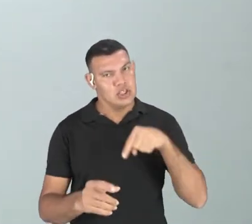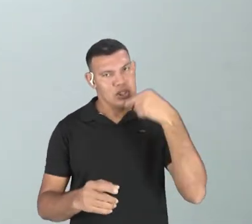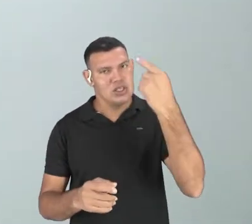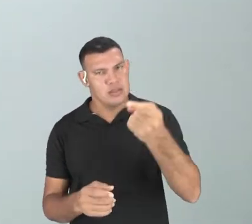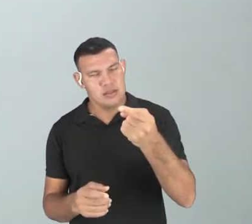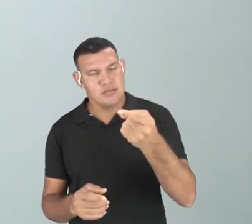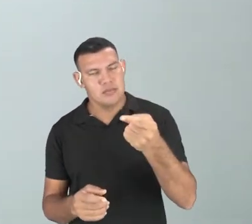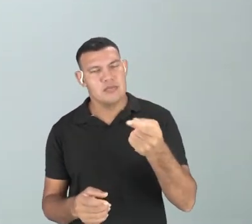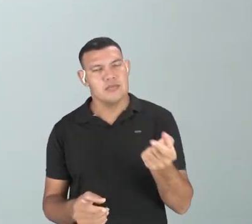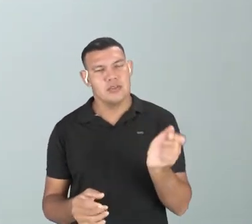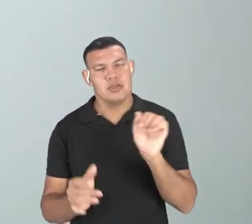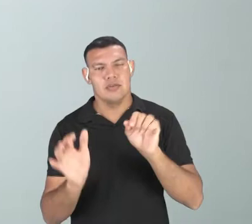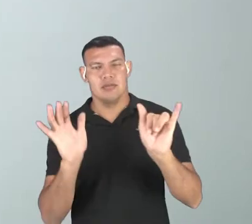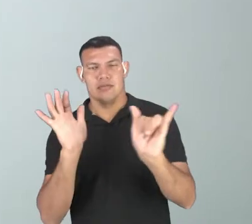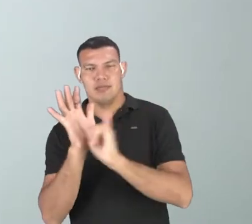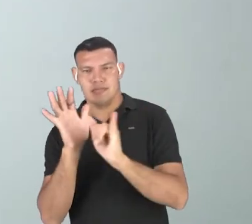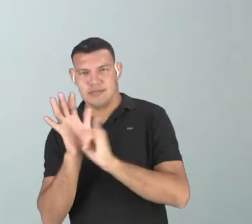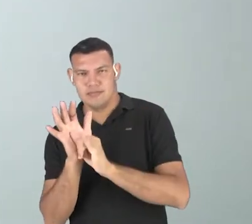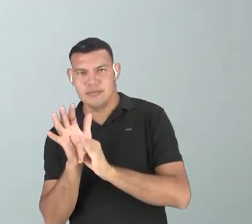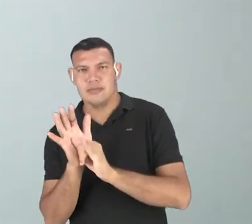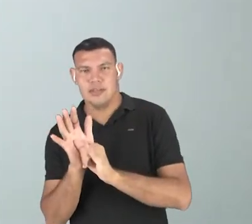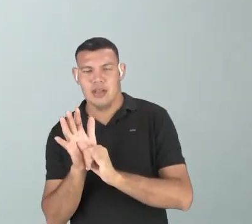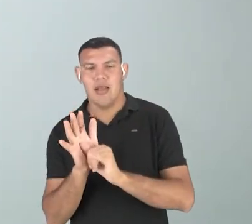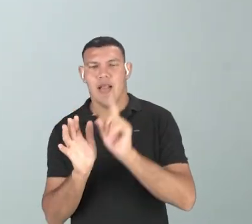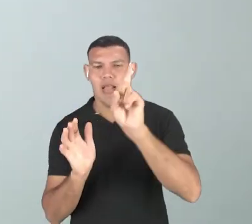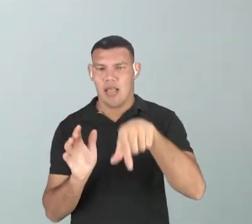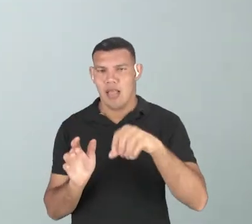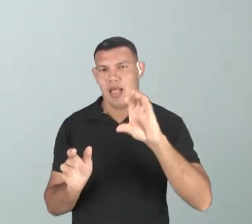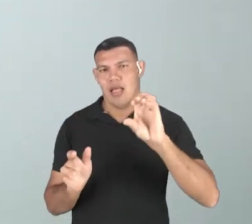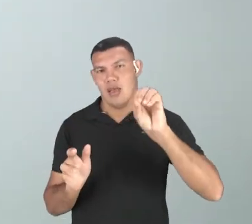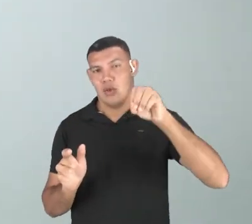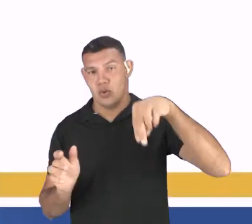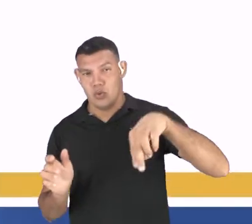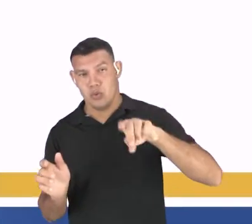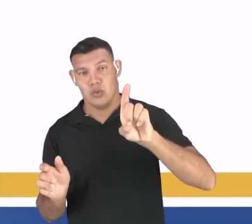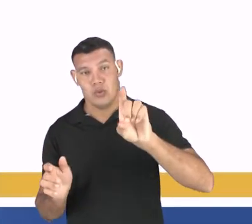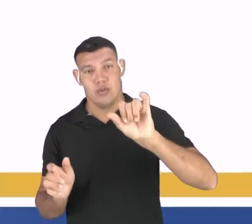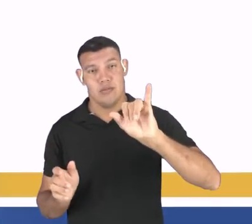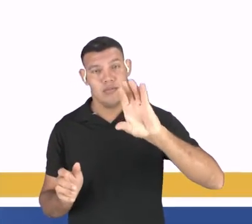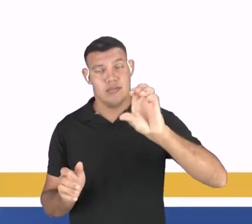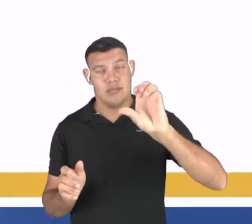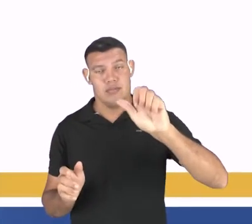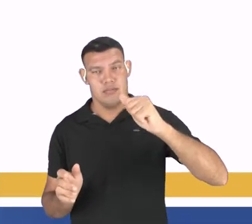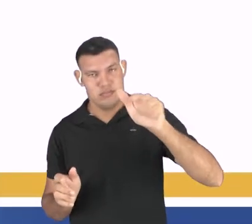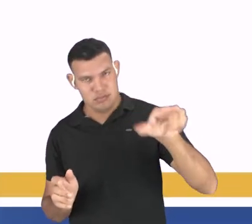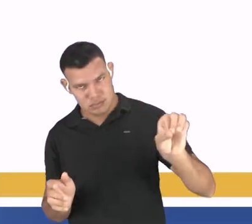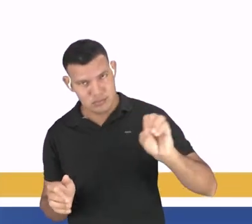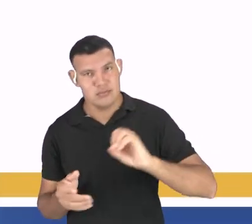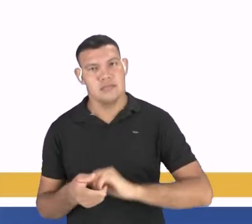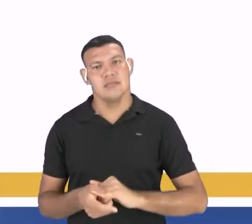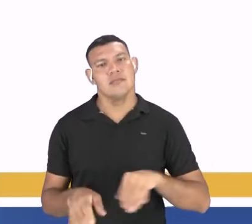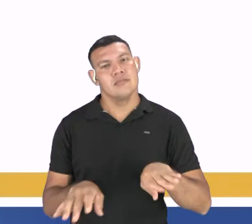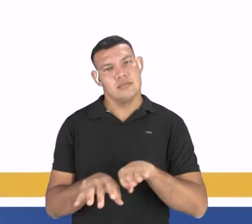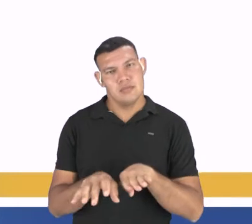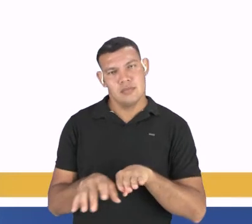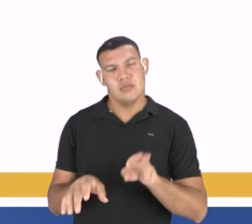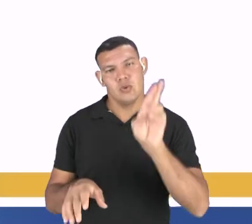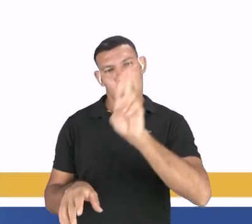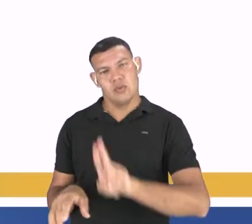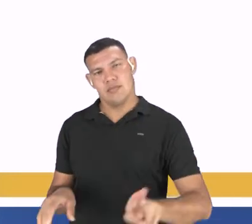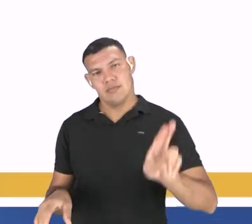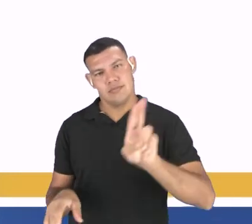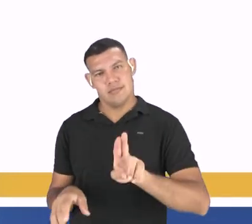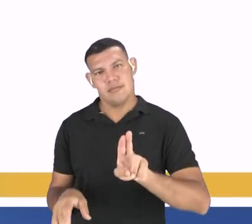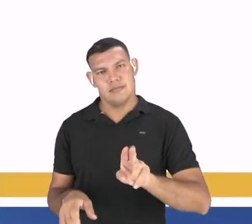uma condição, o resto é mamão com açúcar. Olha só. Agora, também podemos utilizar com